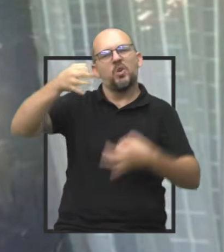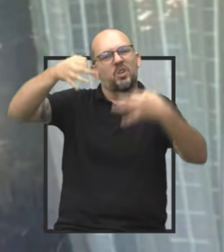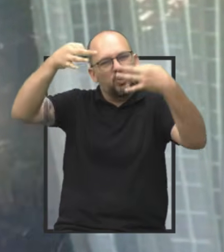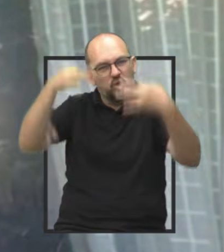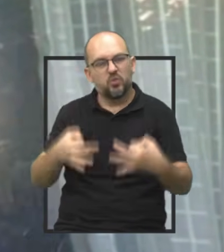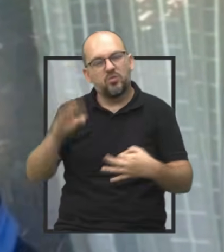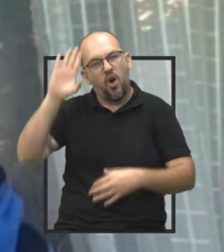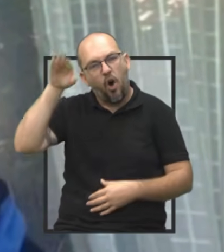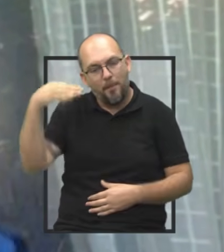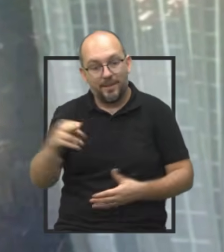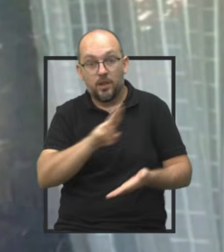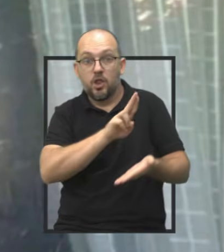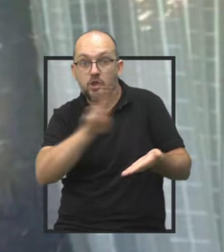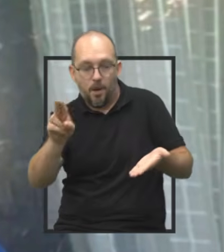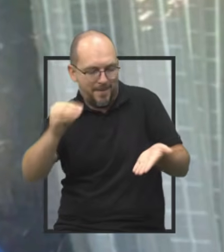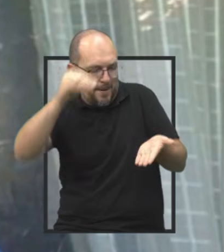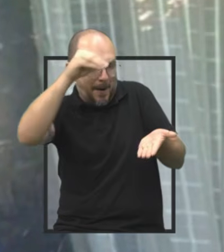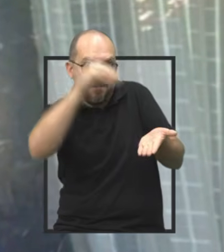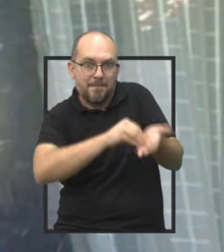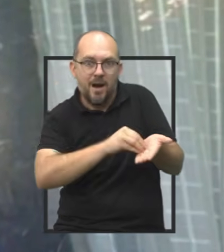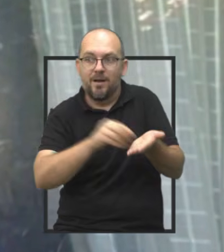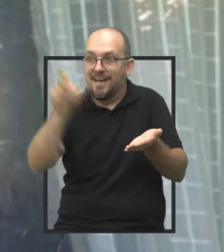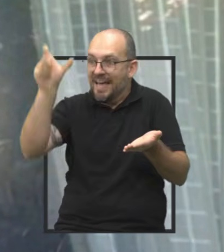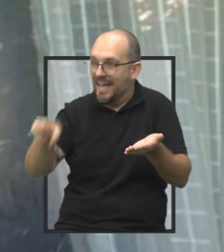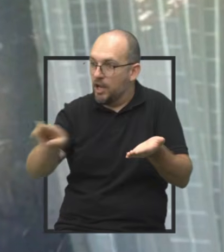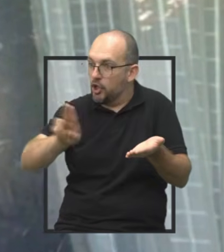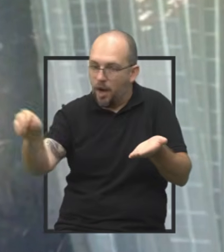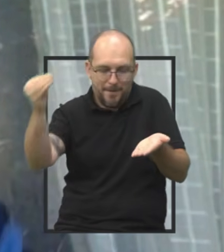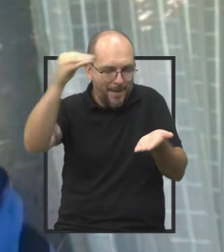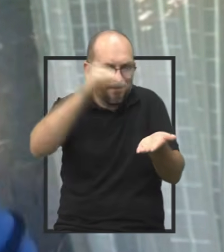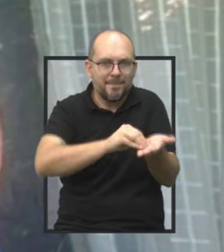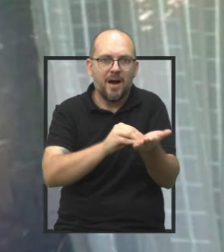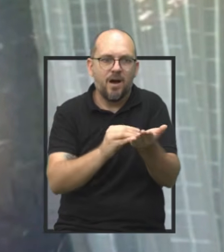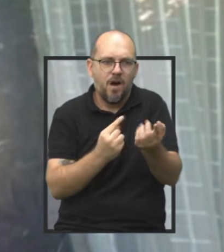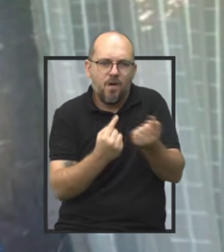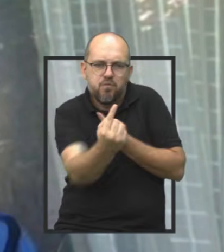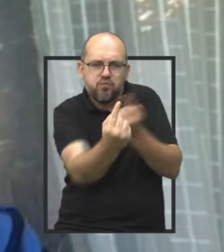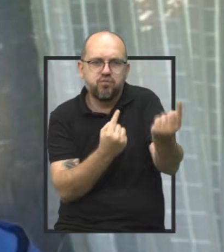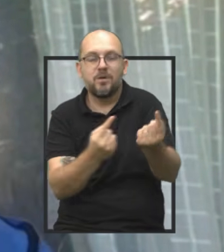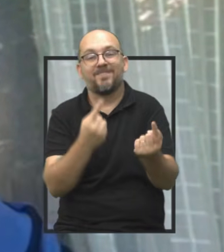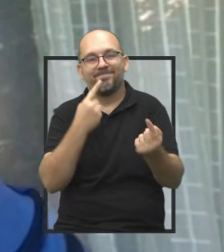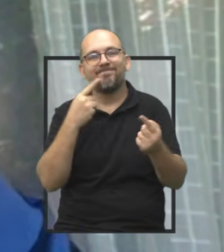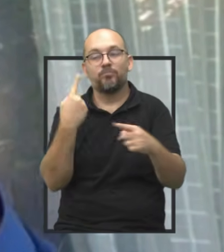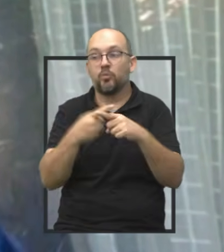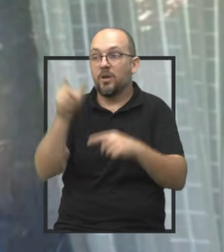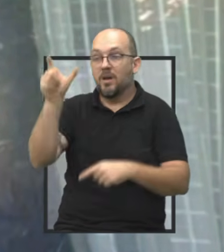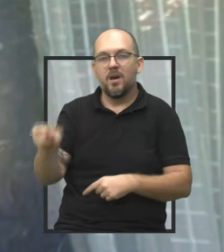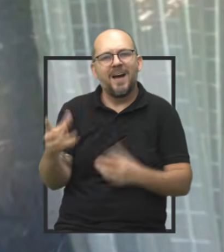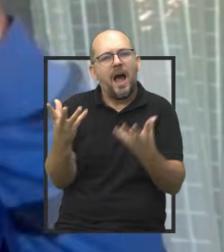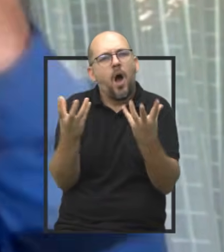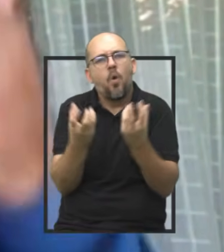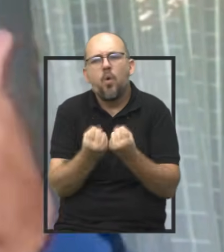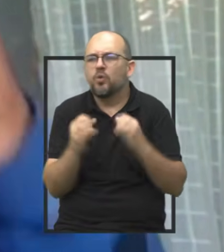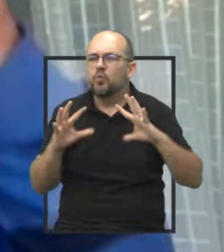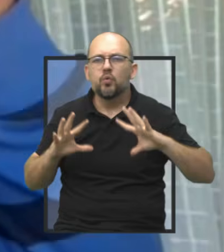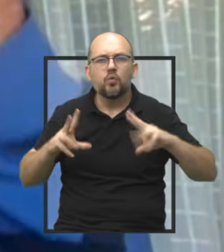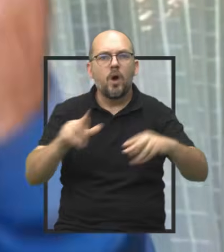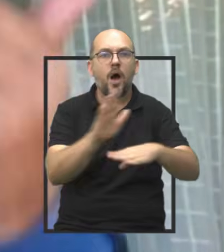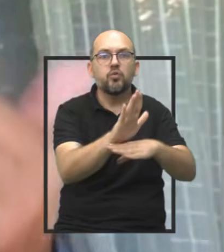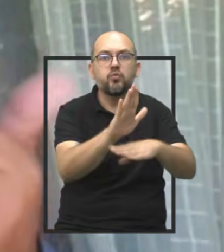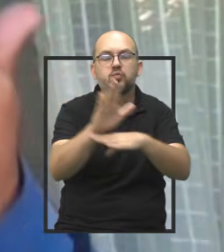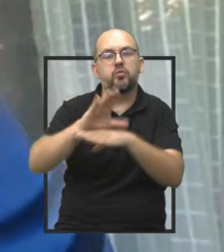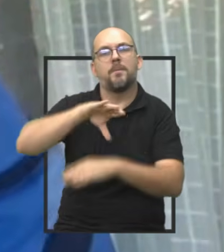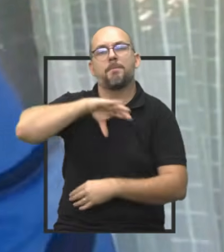a homenagem do nome Vicinal José Maria Verdini a esse homem que acolheu todos